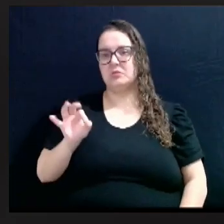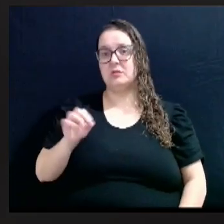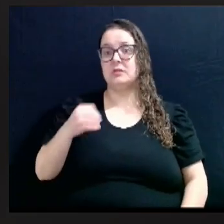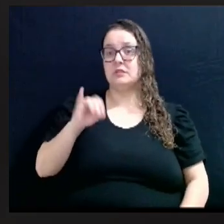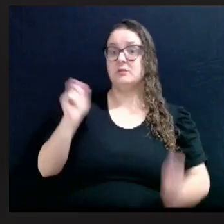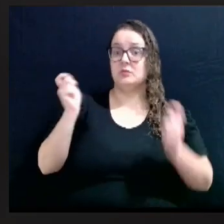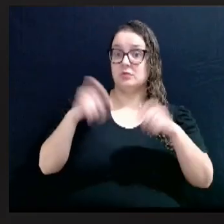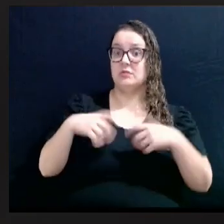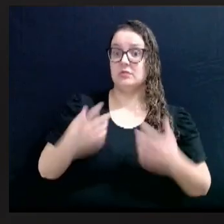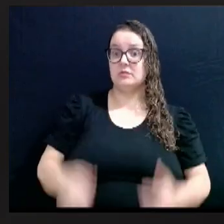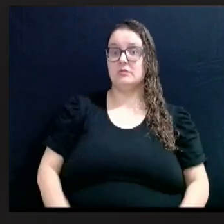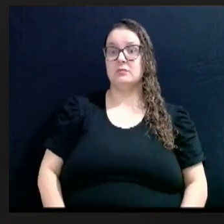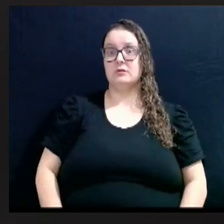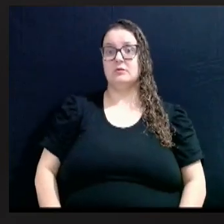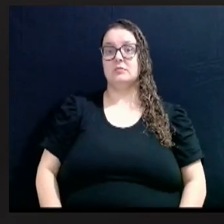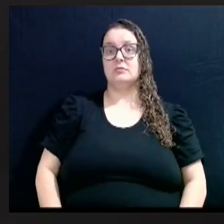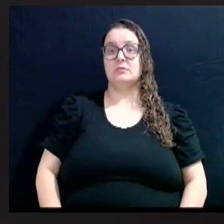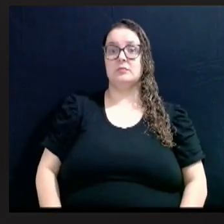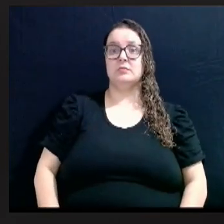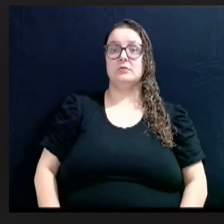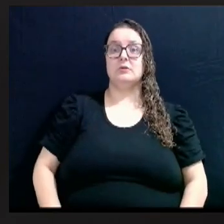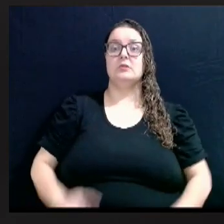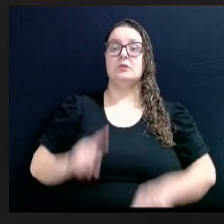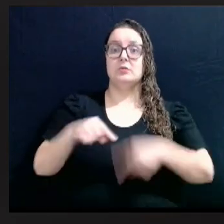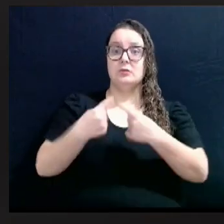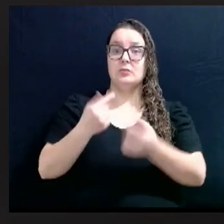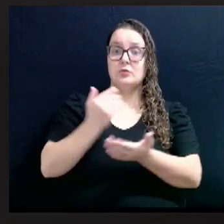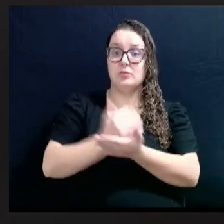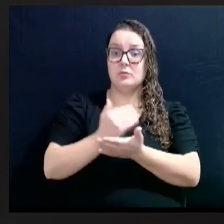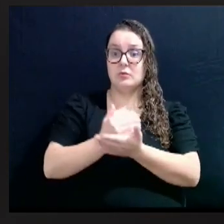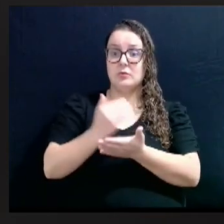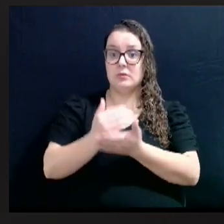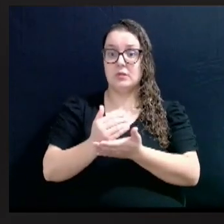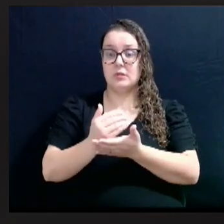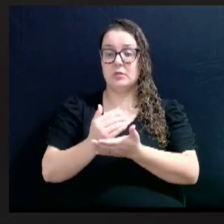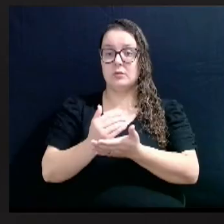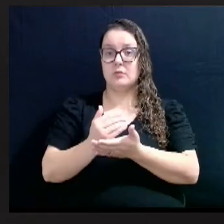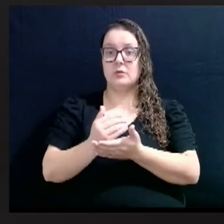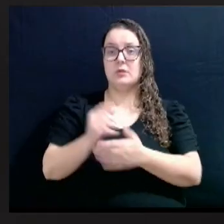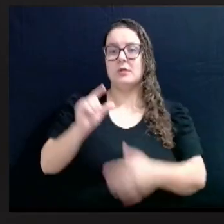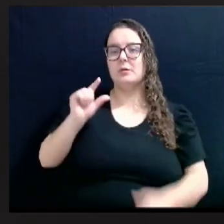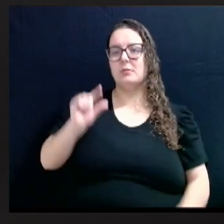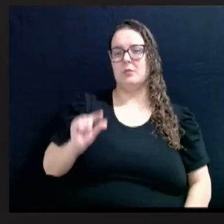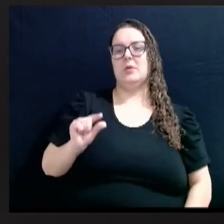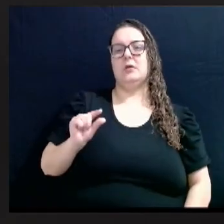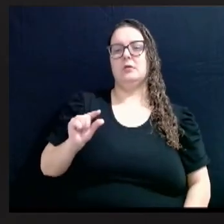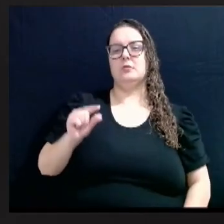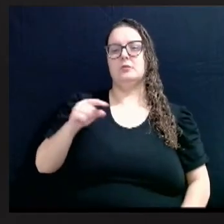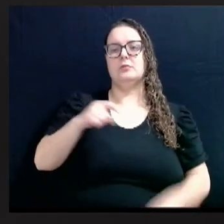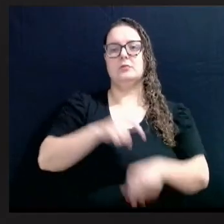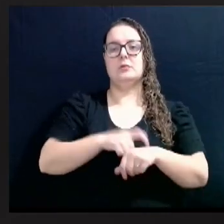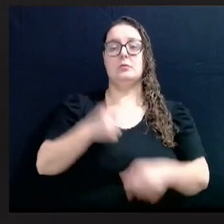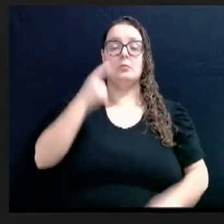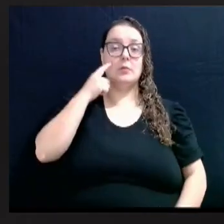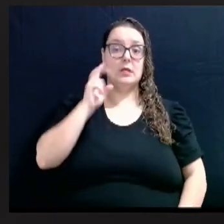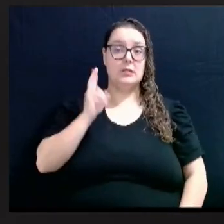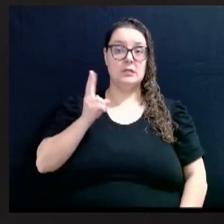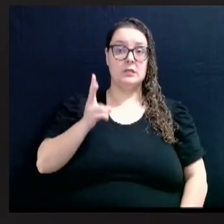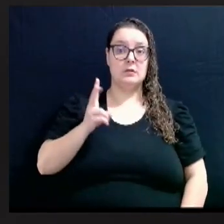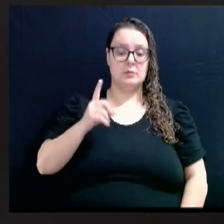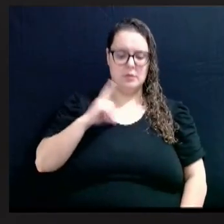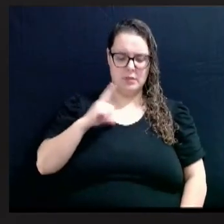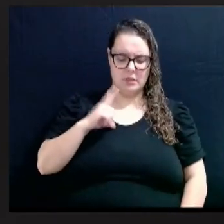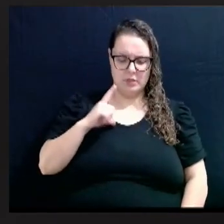E o restante que você vai financiar, financie em menos tempo. Pense sempre, porque nós temos financiamentos de